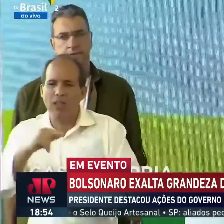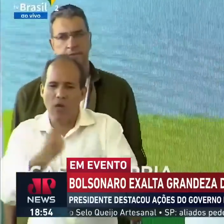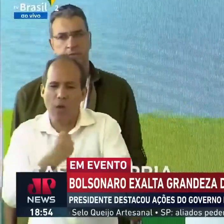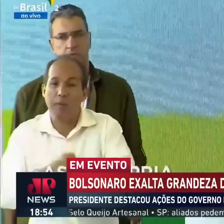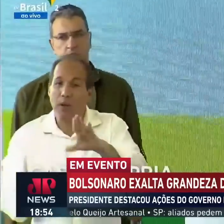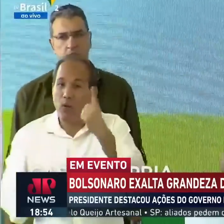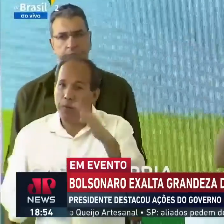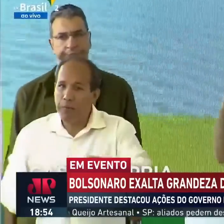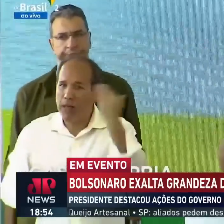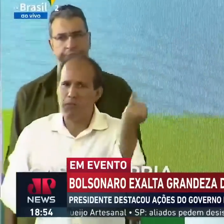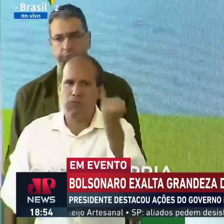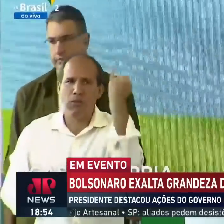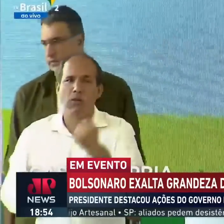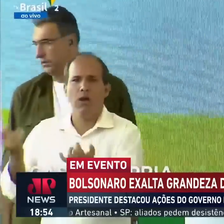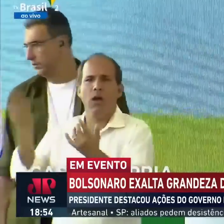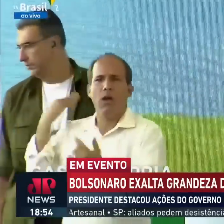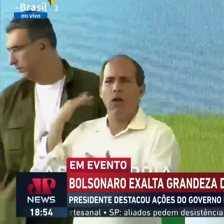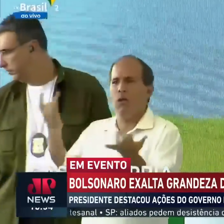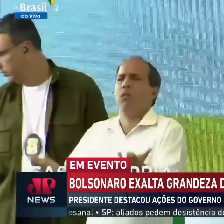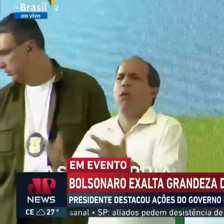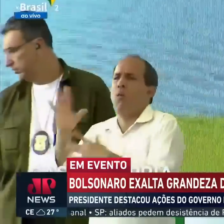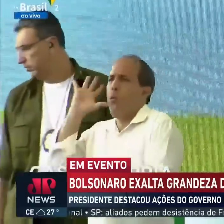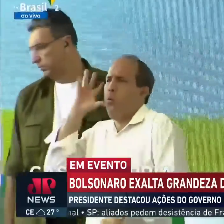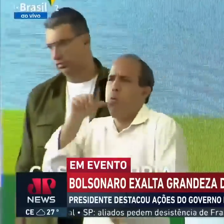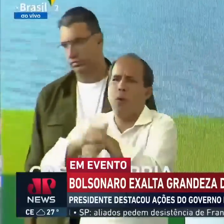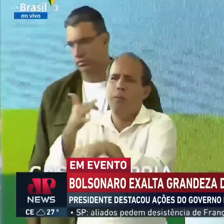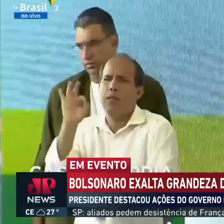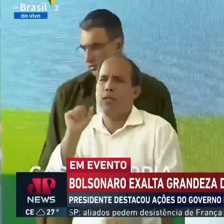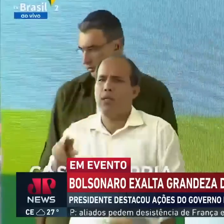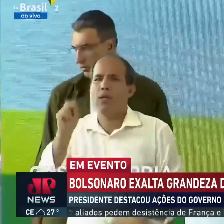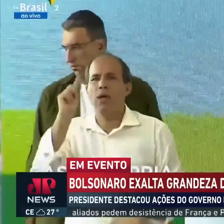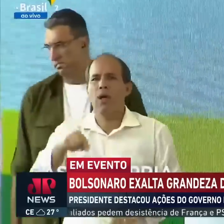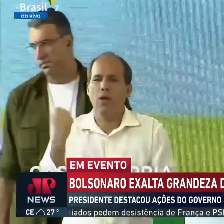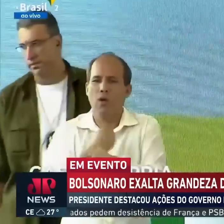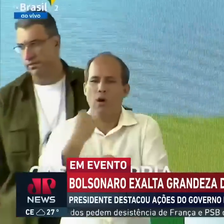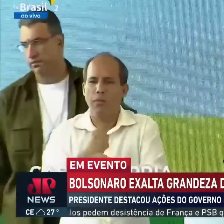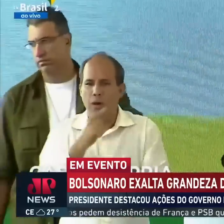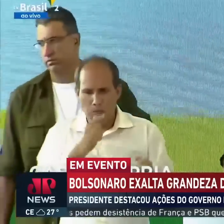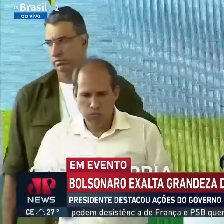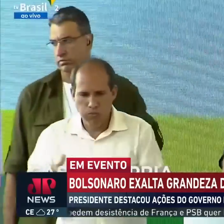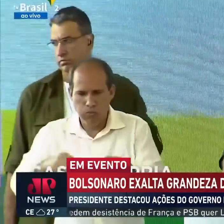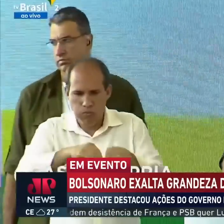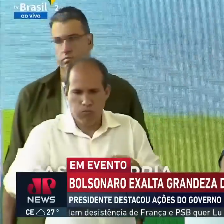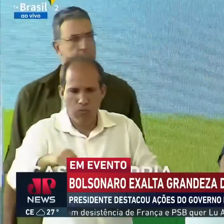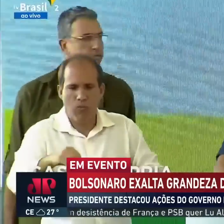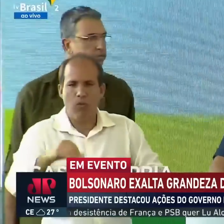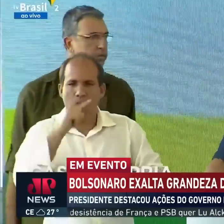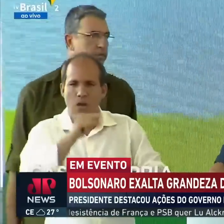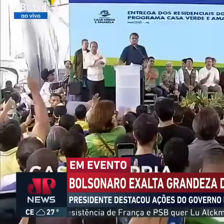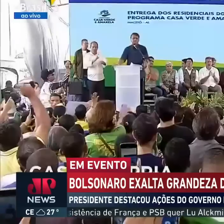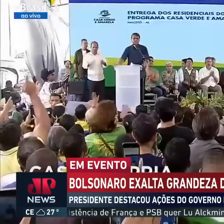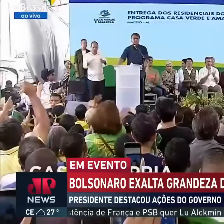importante delas que se arrastava há mais de dez anos foi a transposição do Rio São